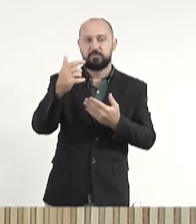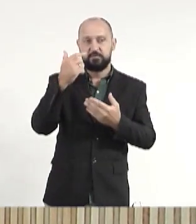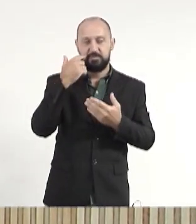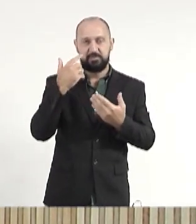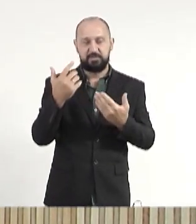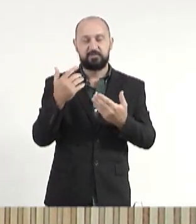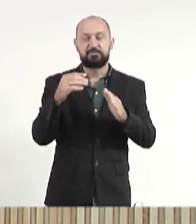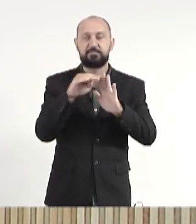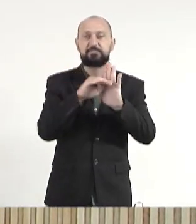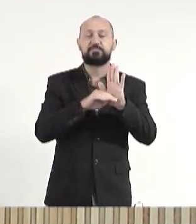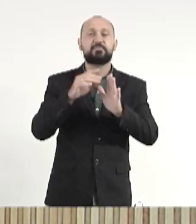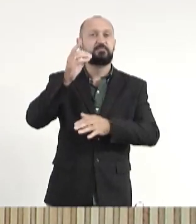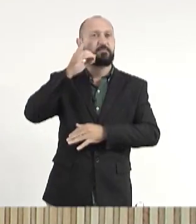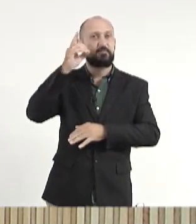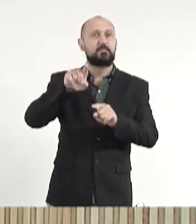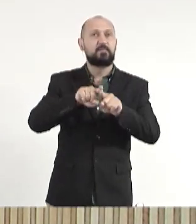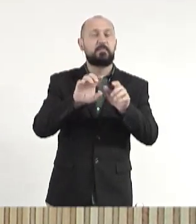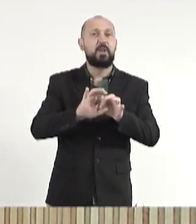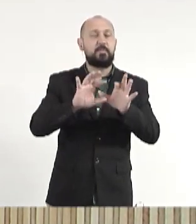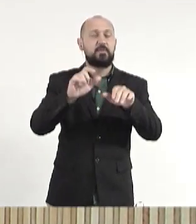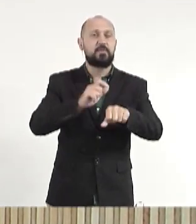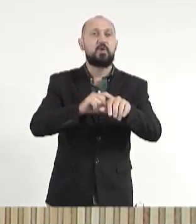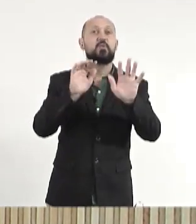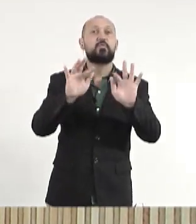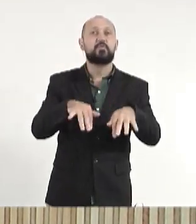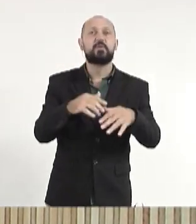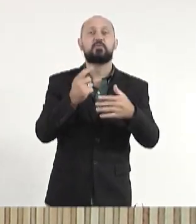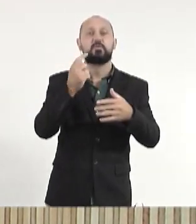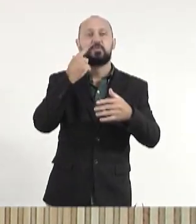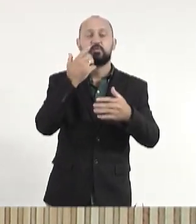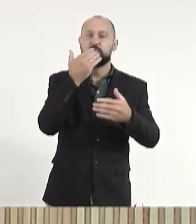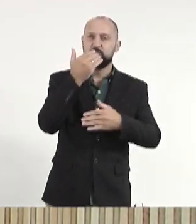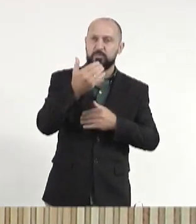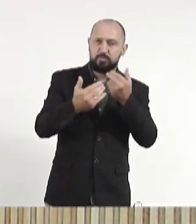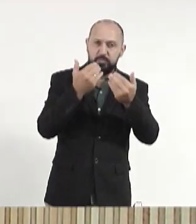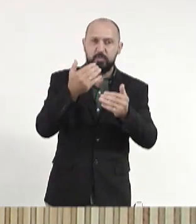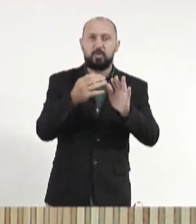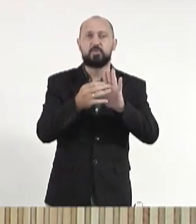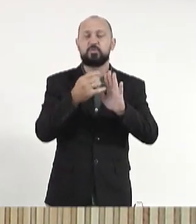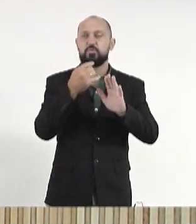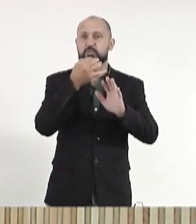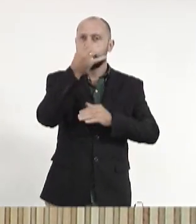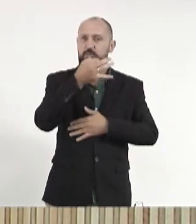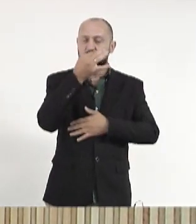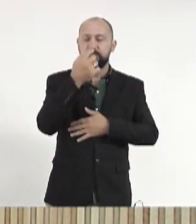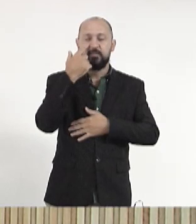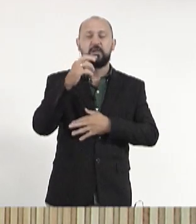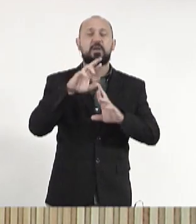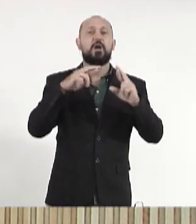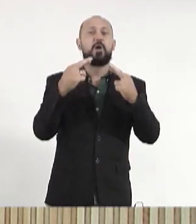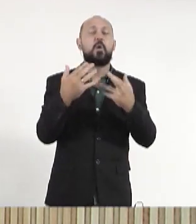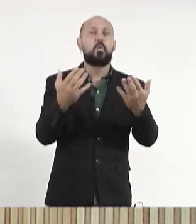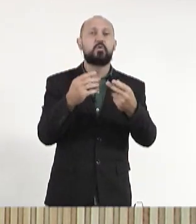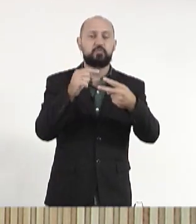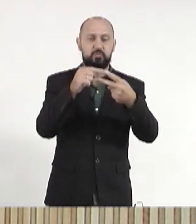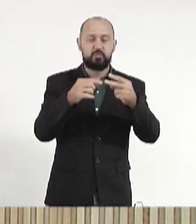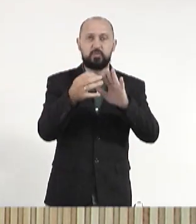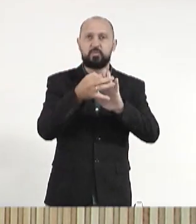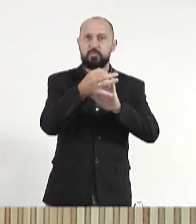pessoa homenageada publicado no Diário Oficial do Poder Legislativo. Esses, então, foram os